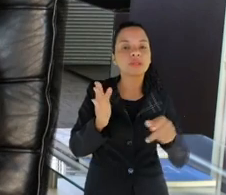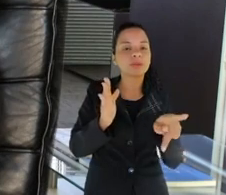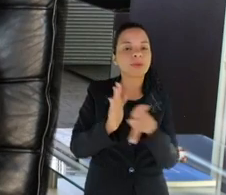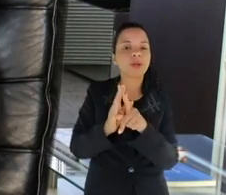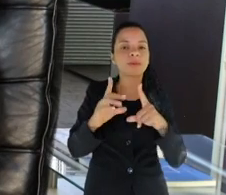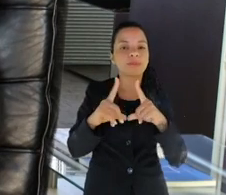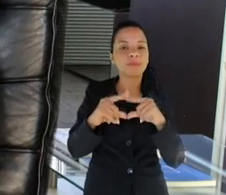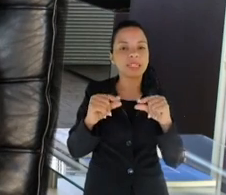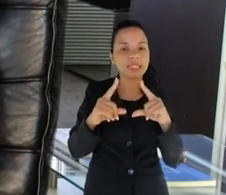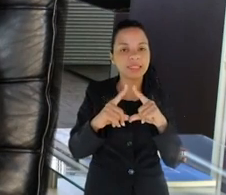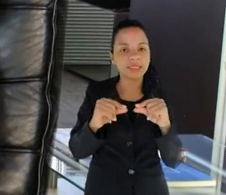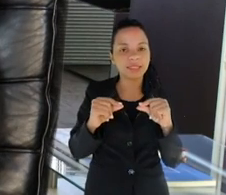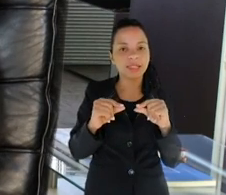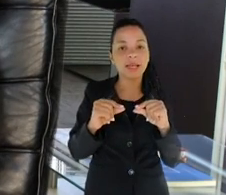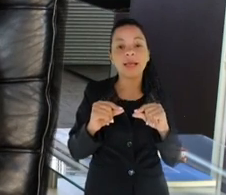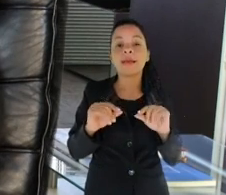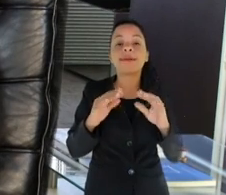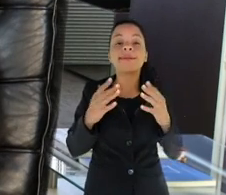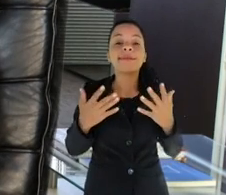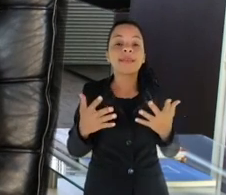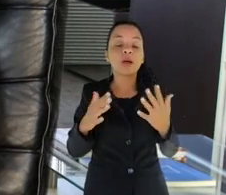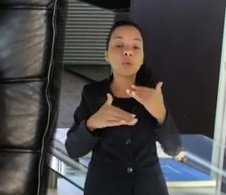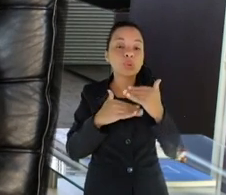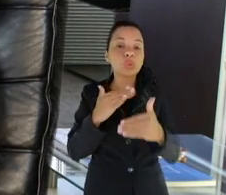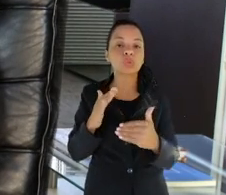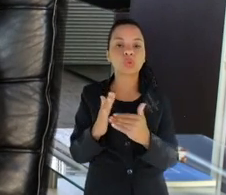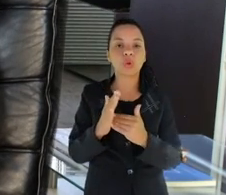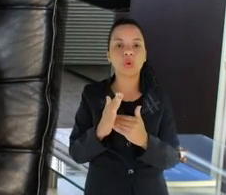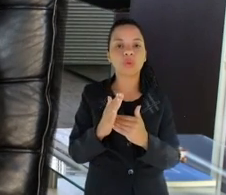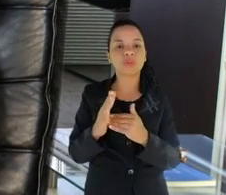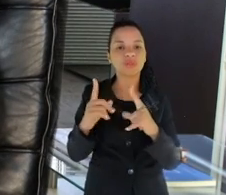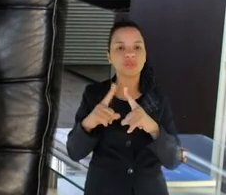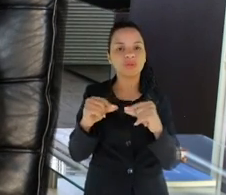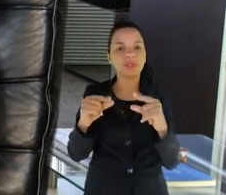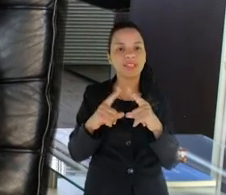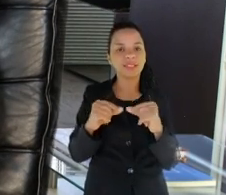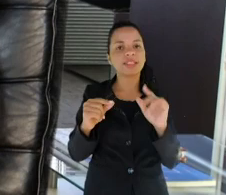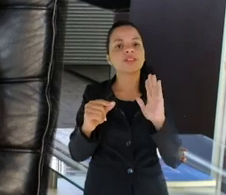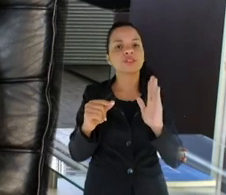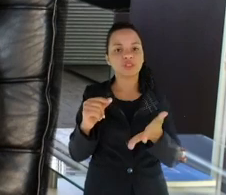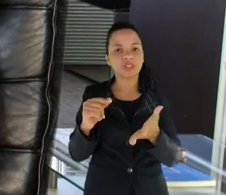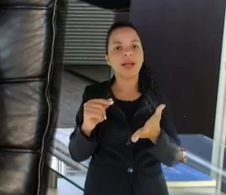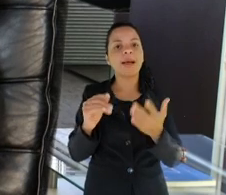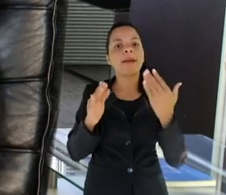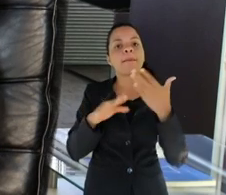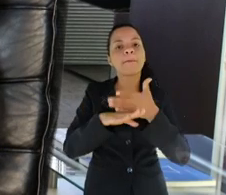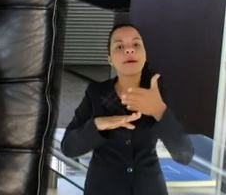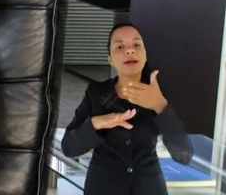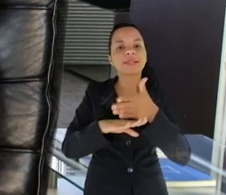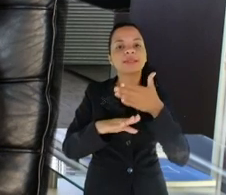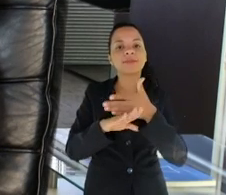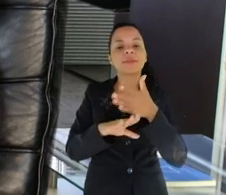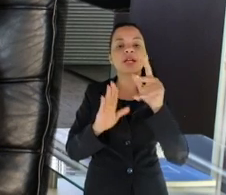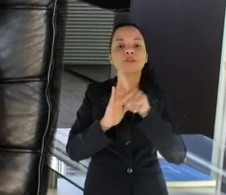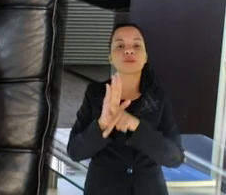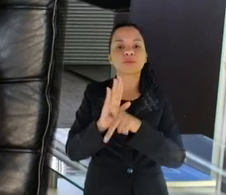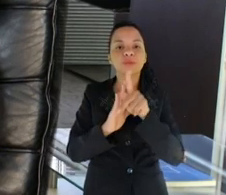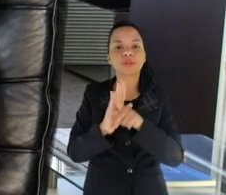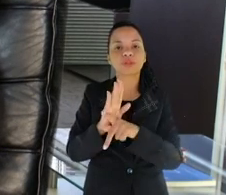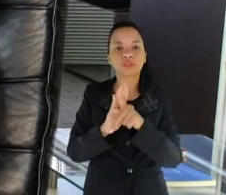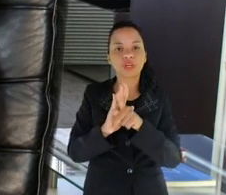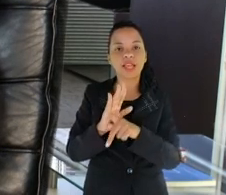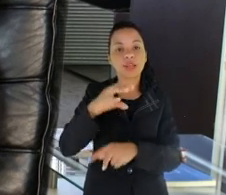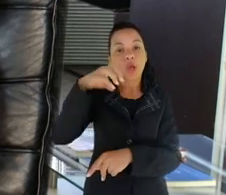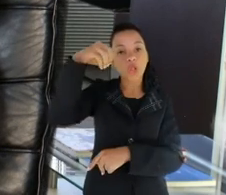autores brasilienses já passaram pelo projeto Luz e Autor em Braille em nossa